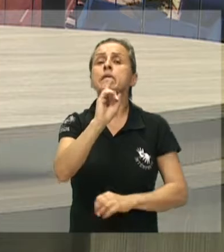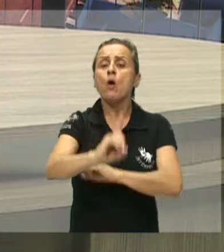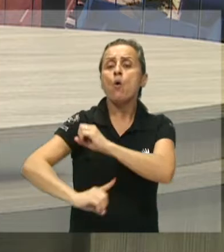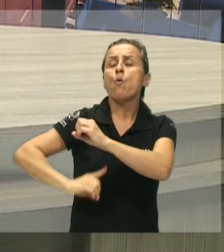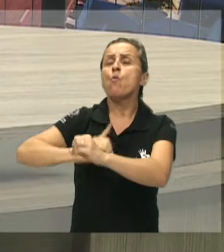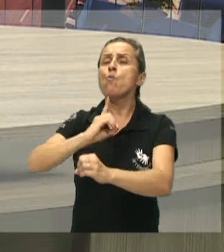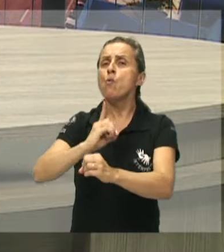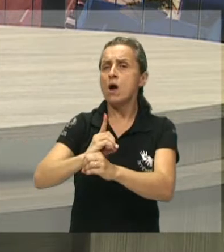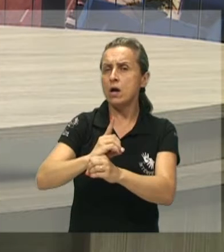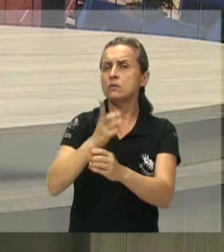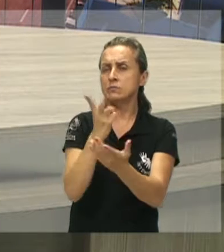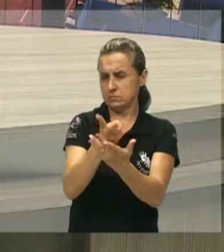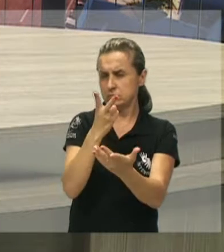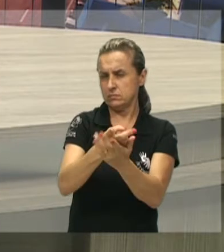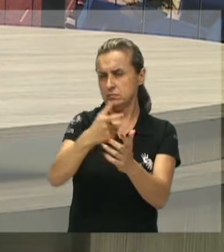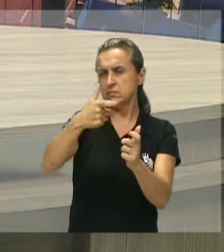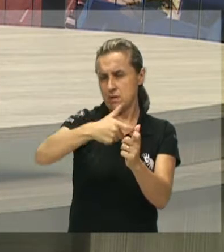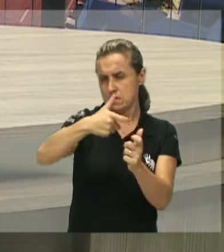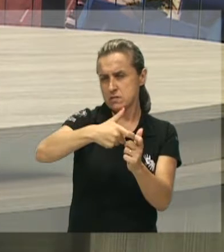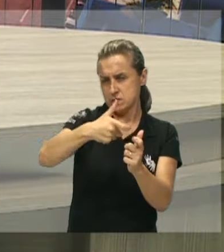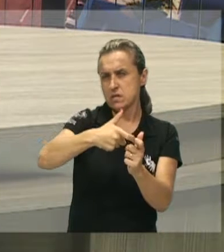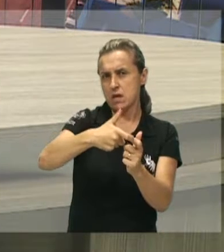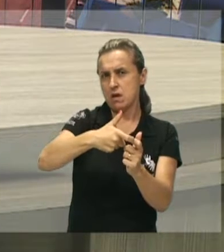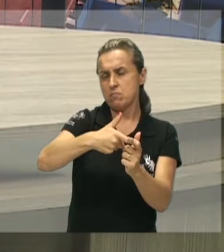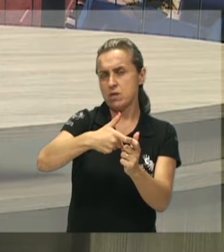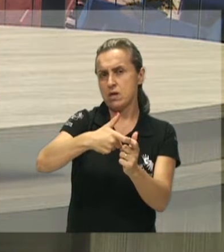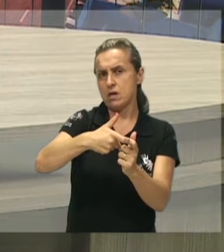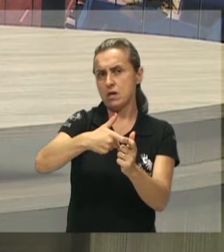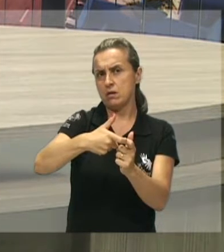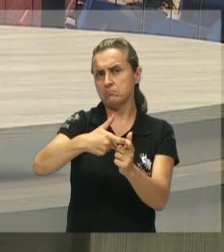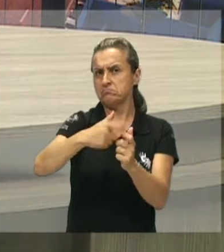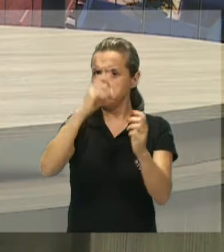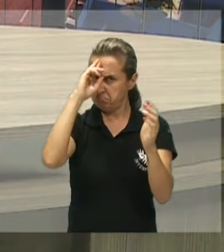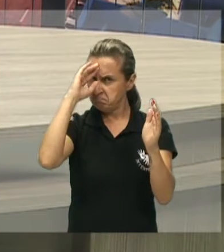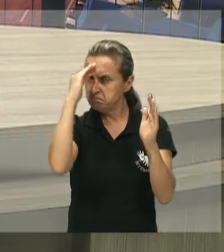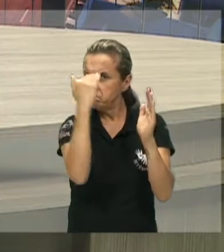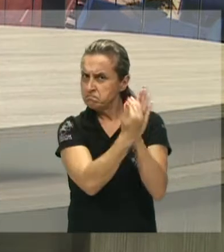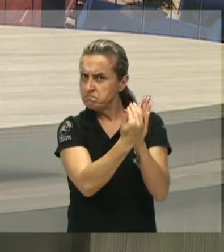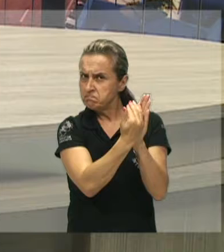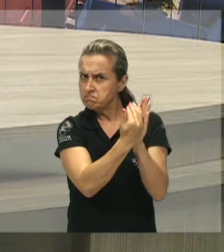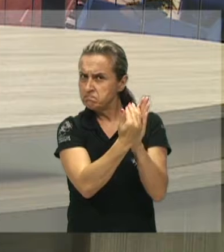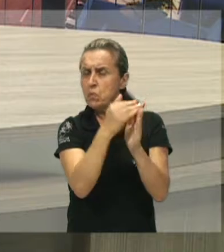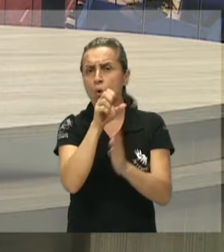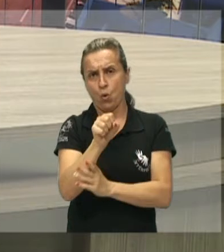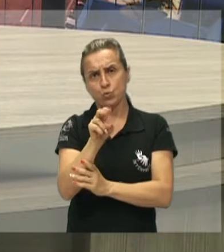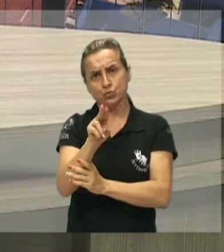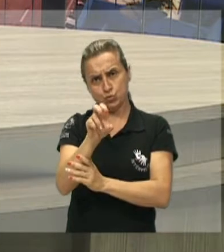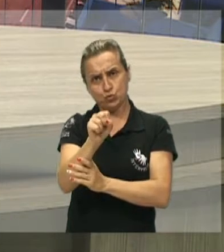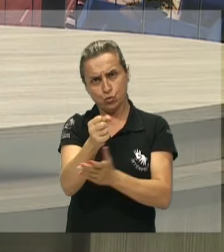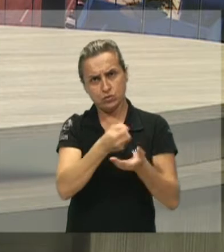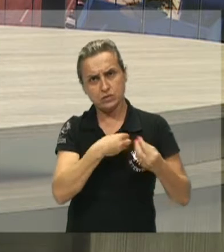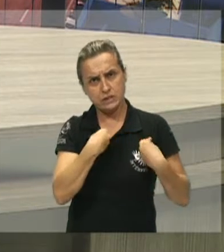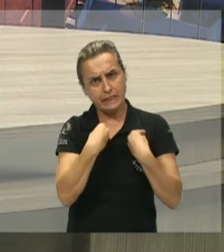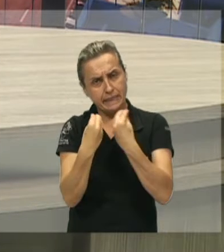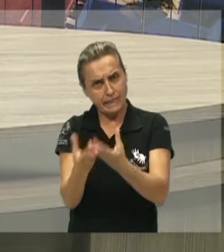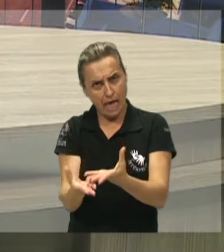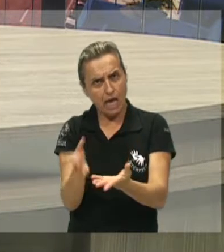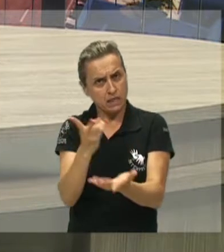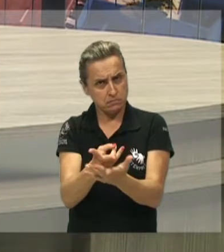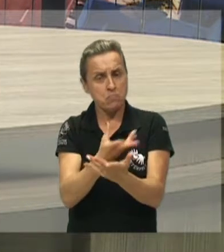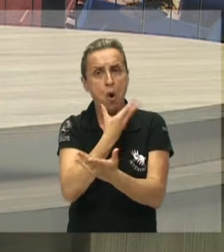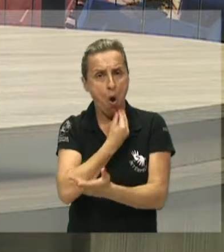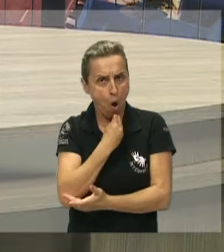consultas, esses exames, ela tem sido atendida pelo Sistema Único de Saúde, né? Os homens